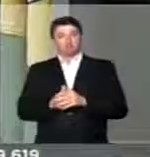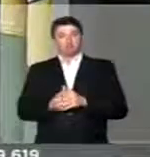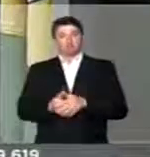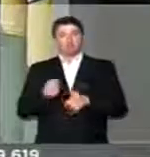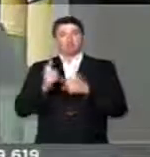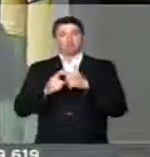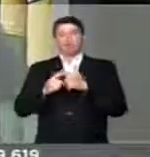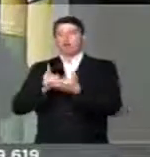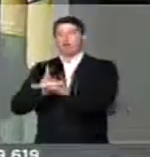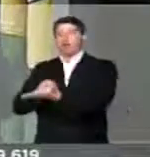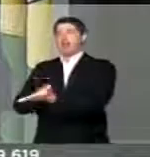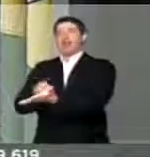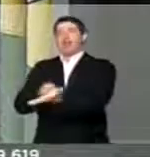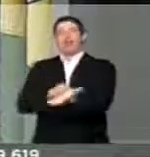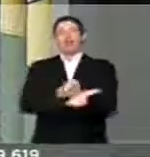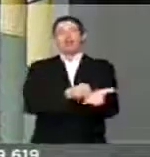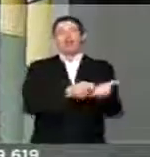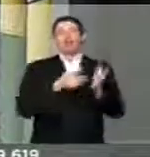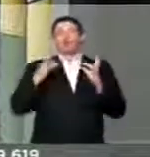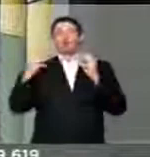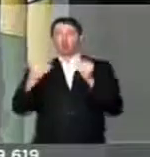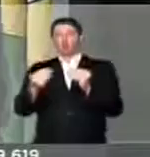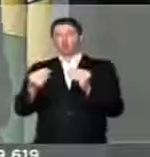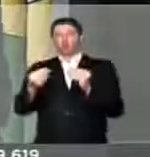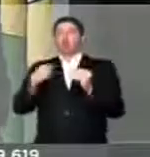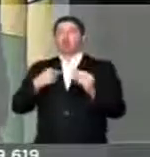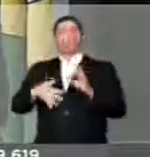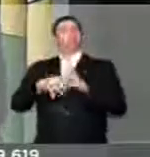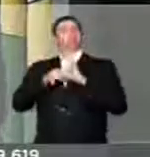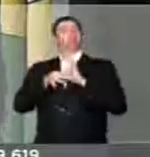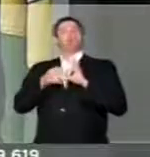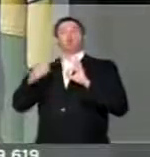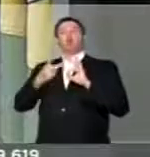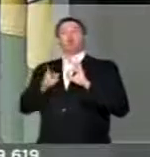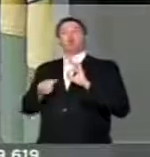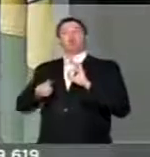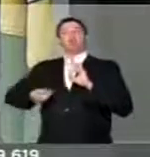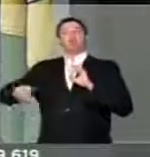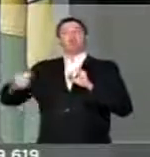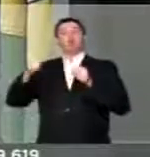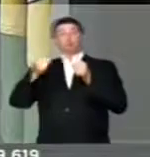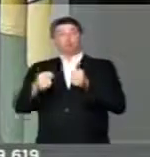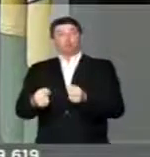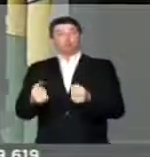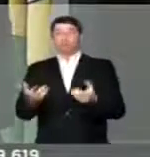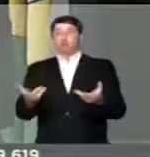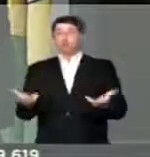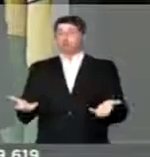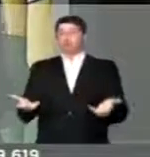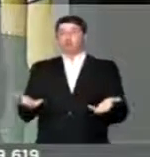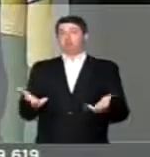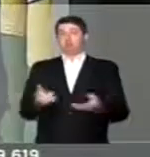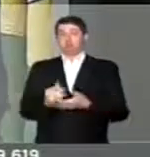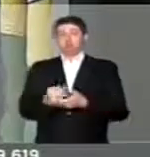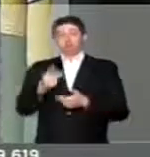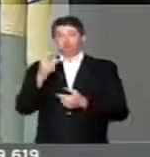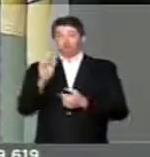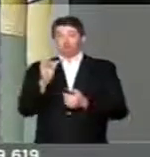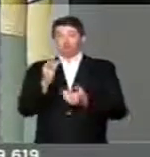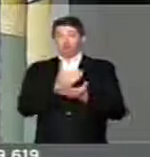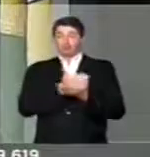fez acordo com todo mundo para se perpetuar no poder. E foi a partir daí que o